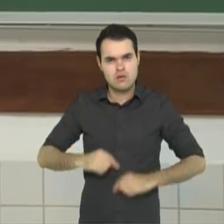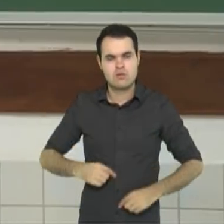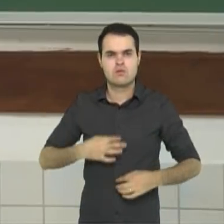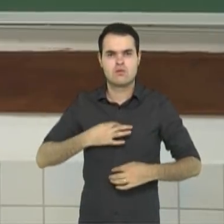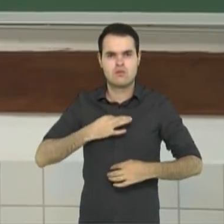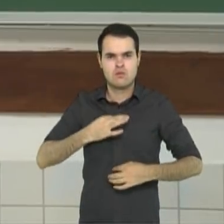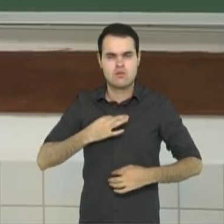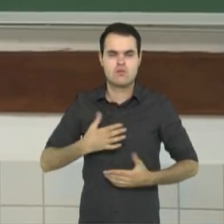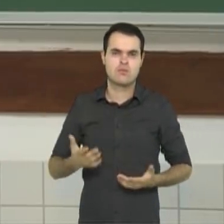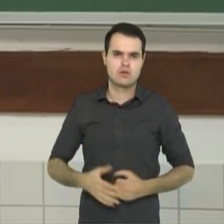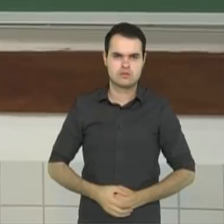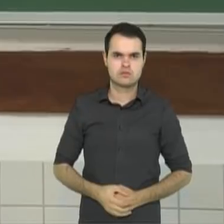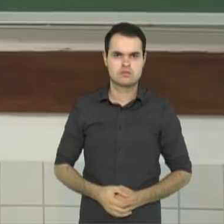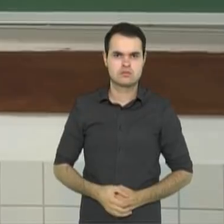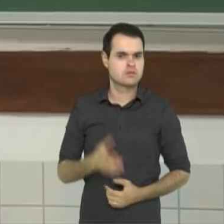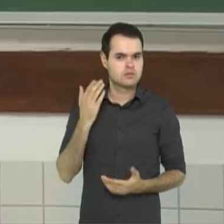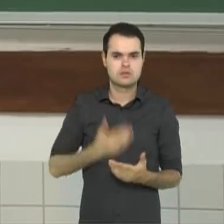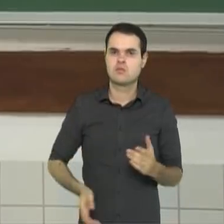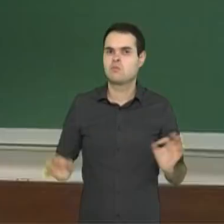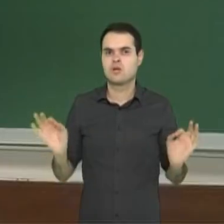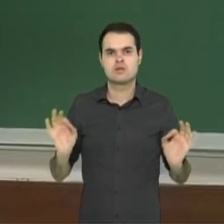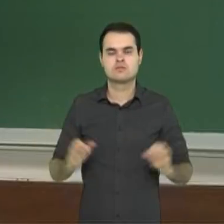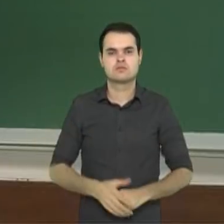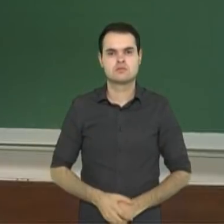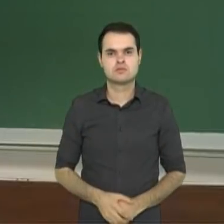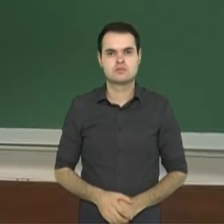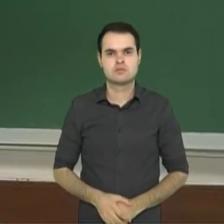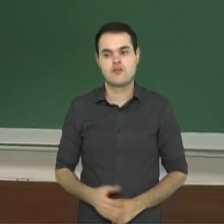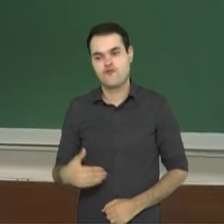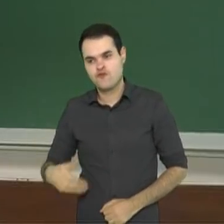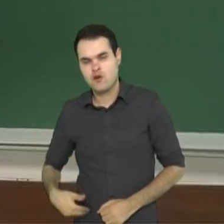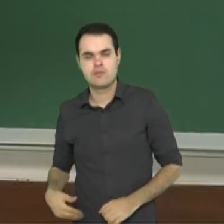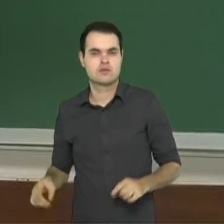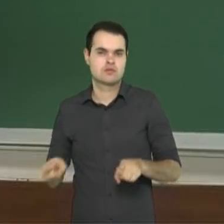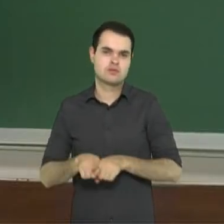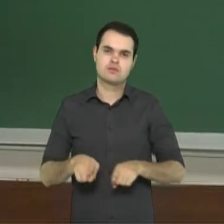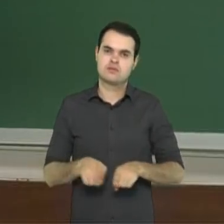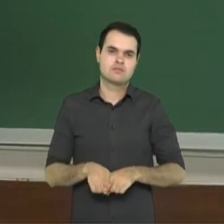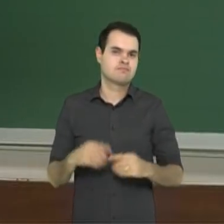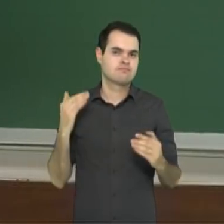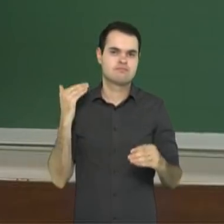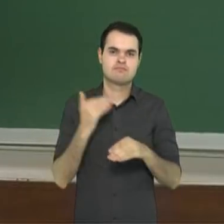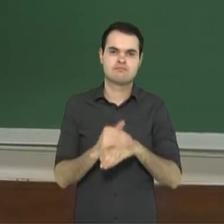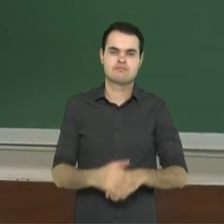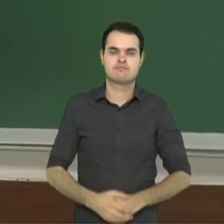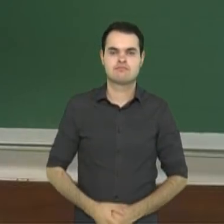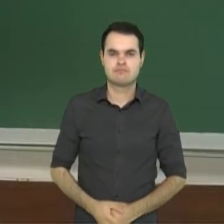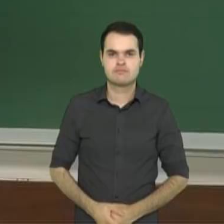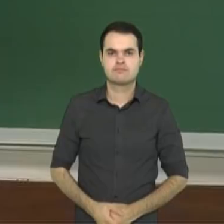investimento garantido, você não perdia. E nem passava fome, né, galera? Então vamos lá, vamos para uma